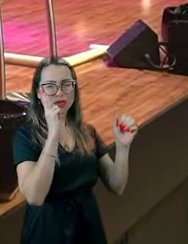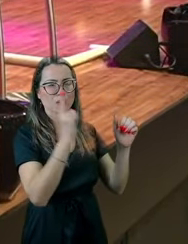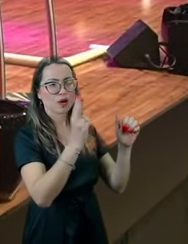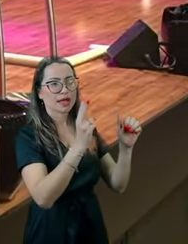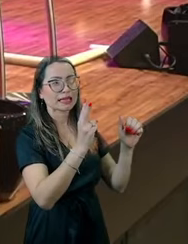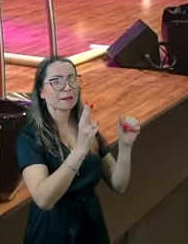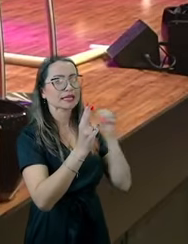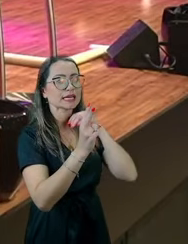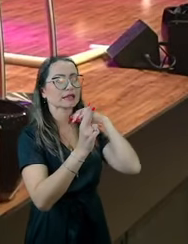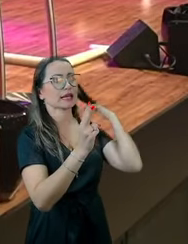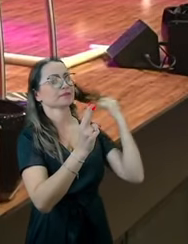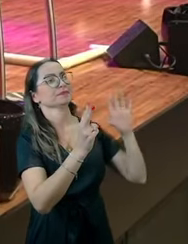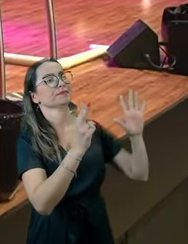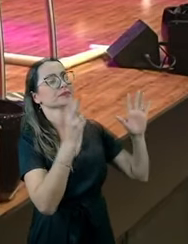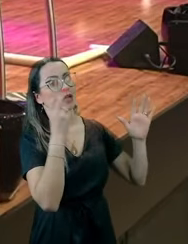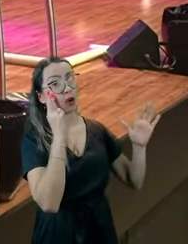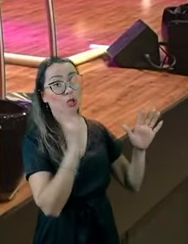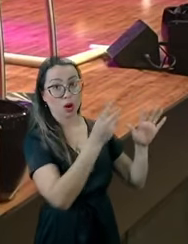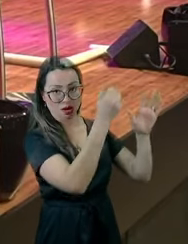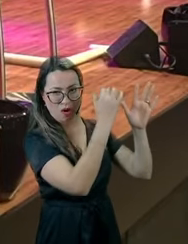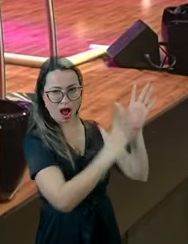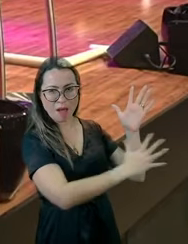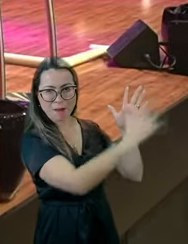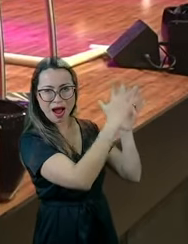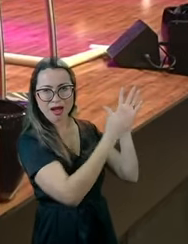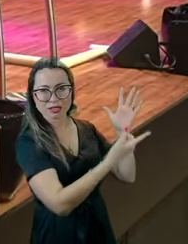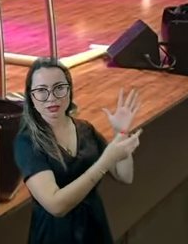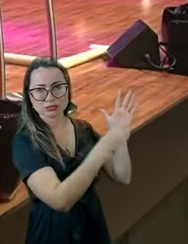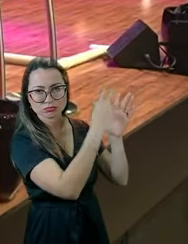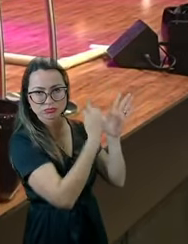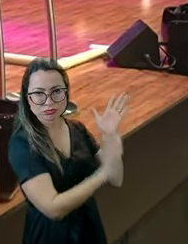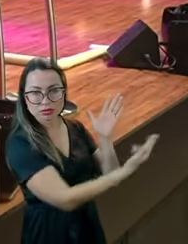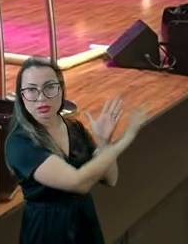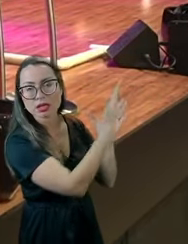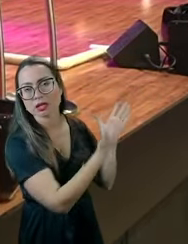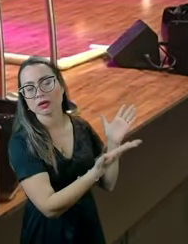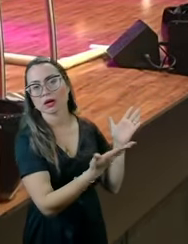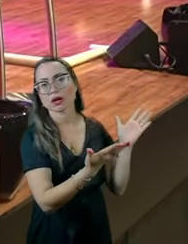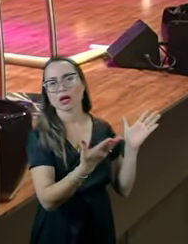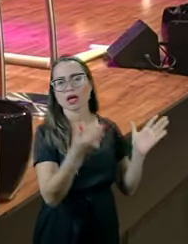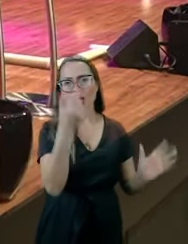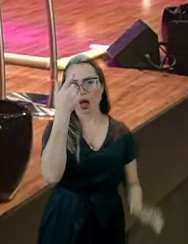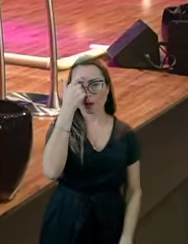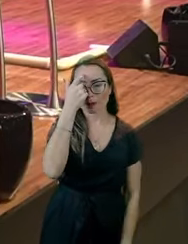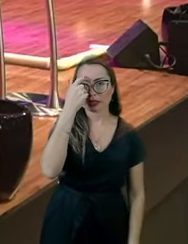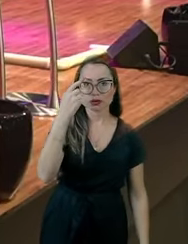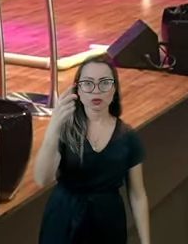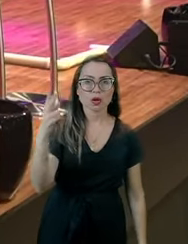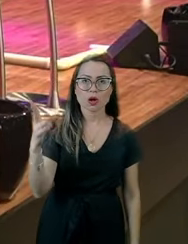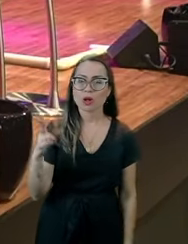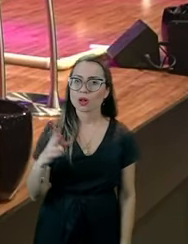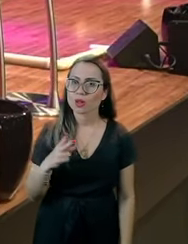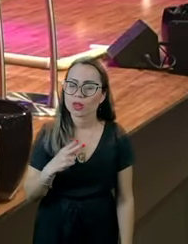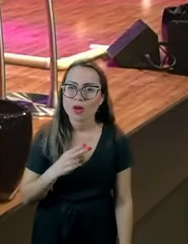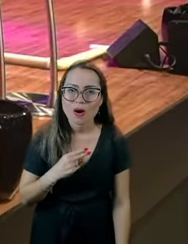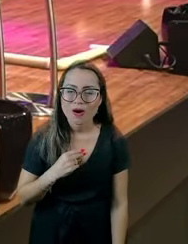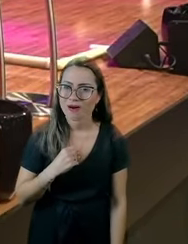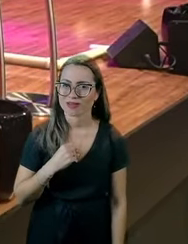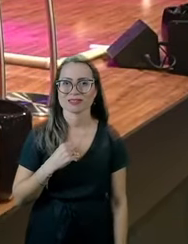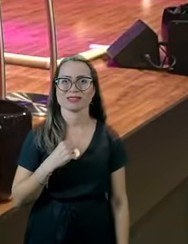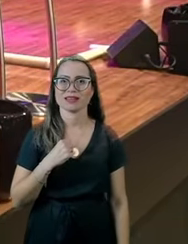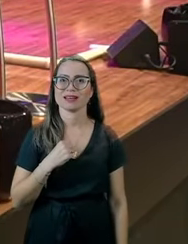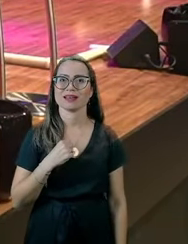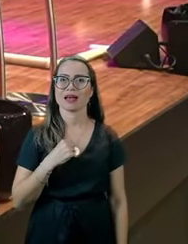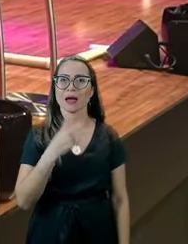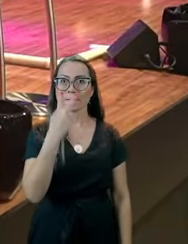conectores da palavra e da mensagem de Deus. São gigantes do Senhor. Que eles estabelecem essa